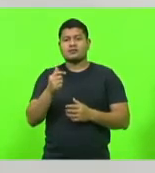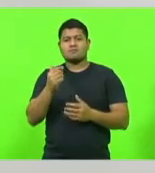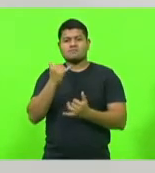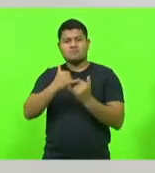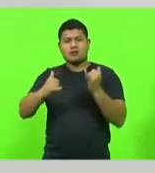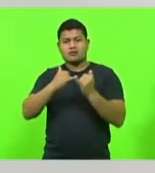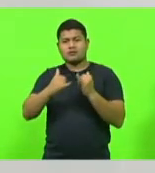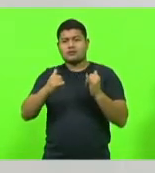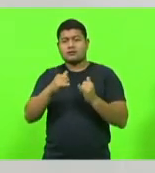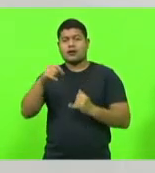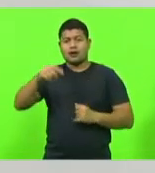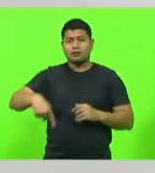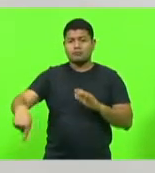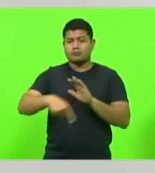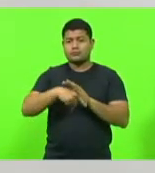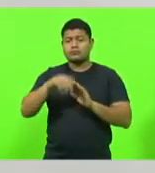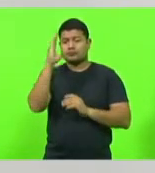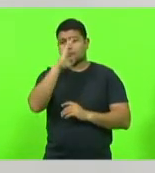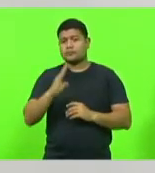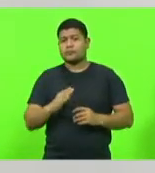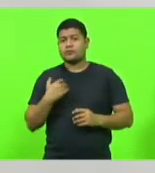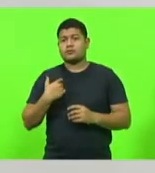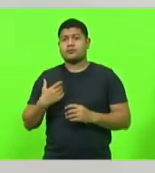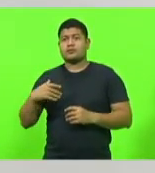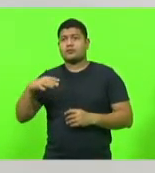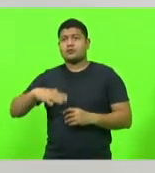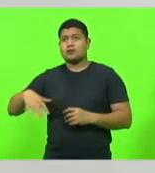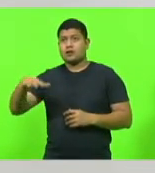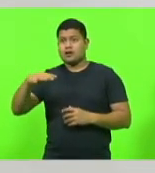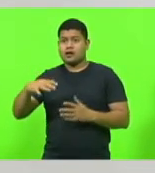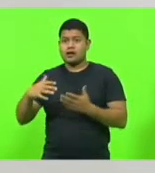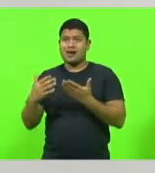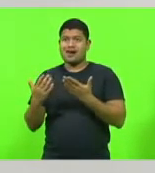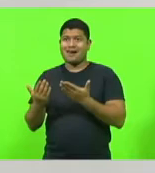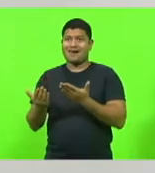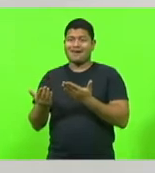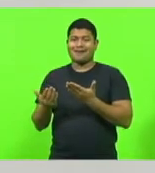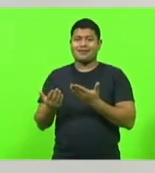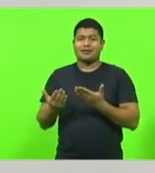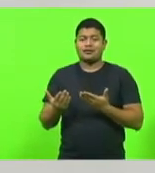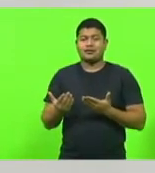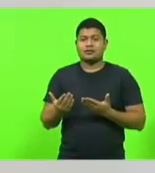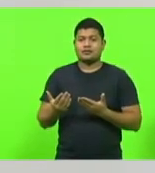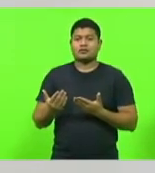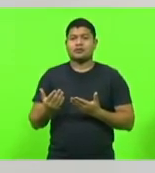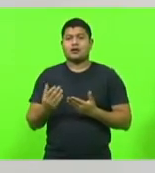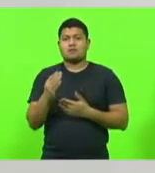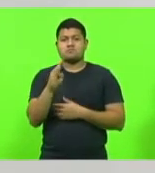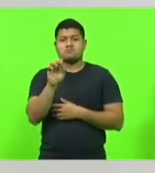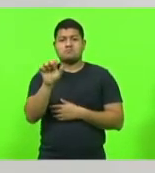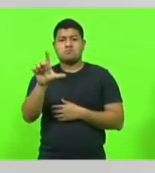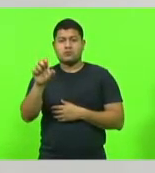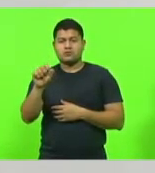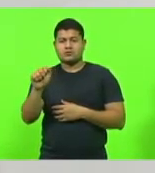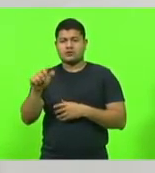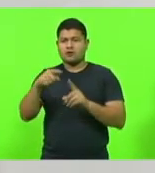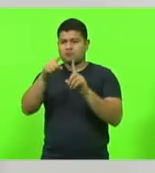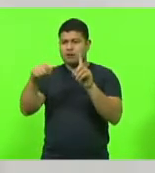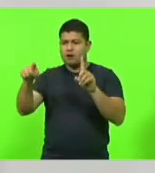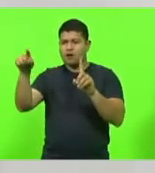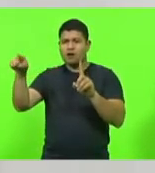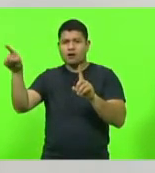financeiro, é classificada como um oásis de propriedade, diante da sua solidez e dos